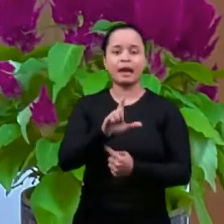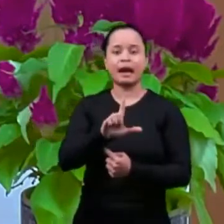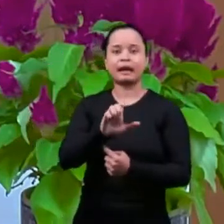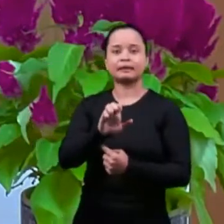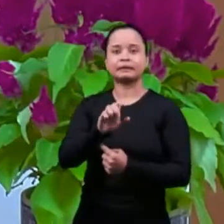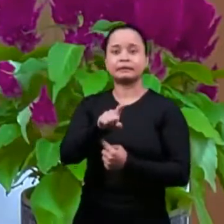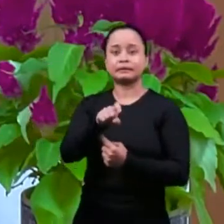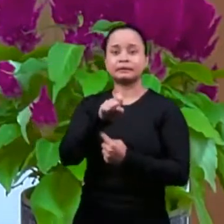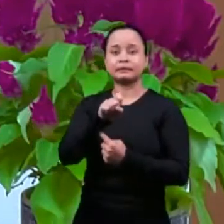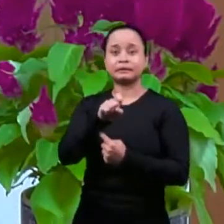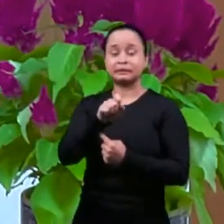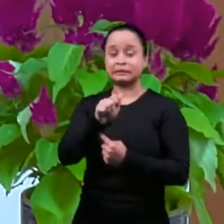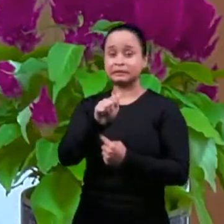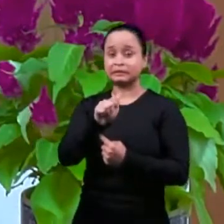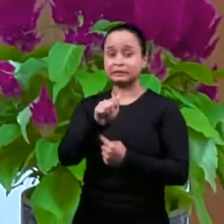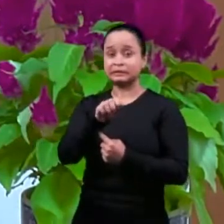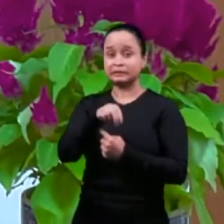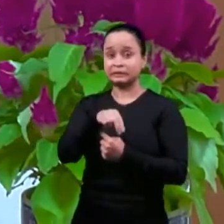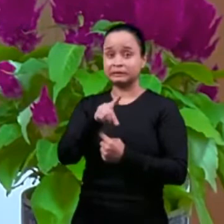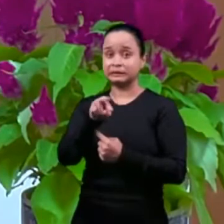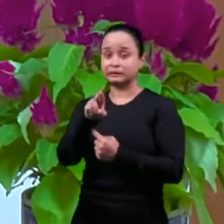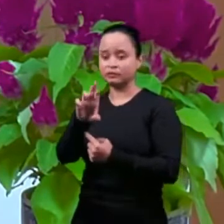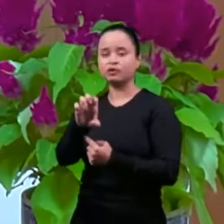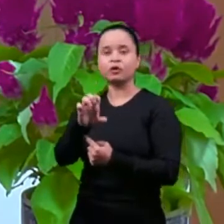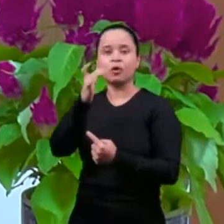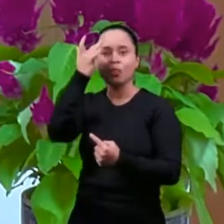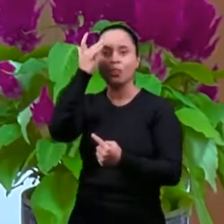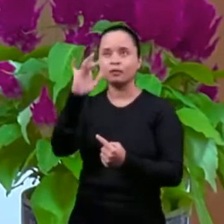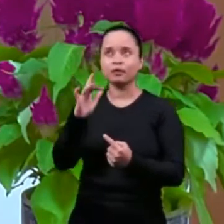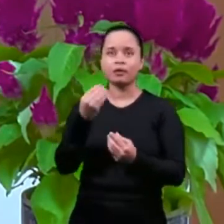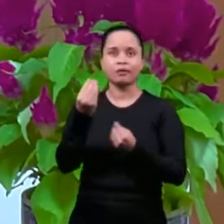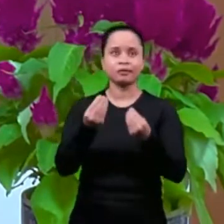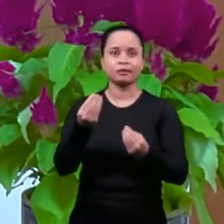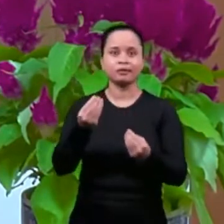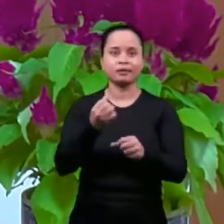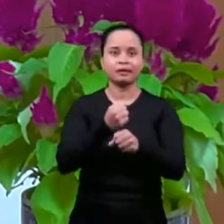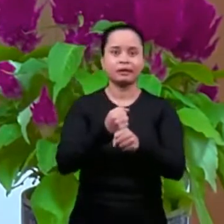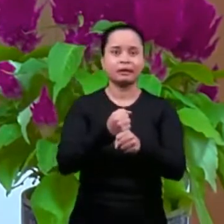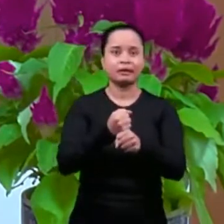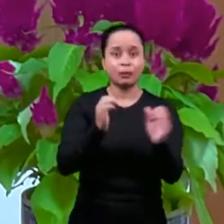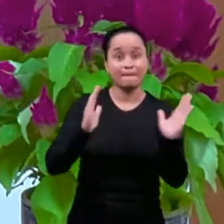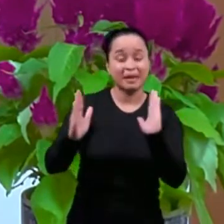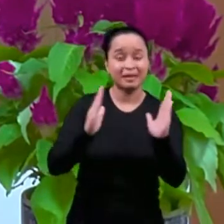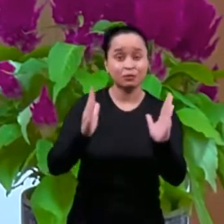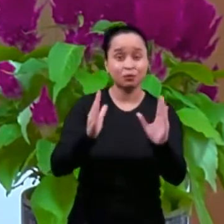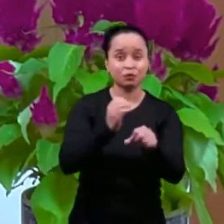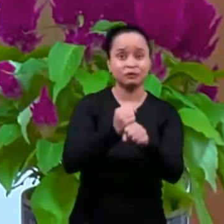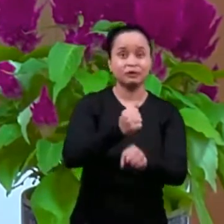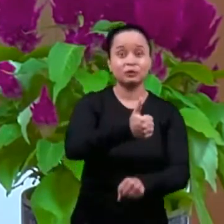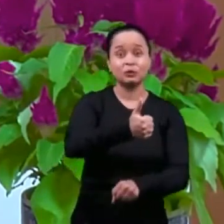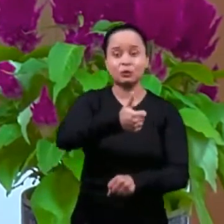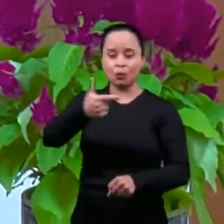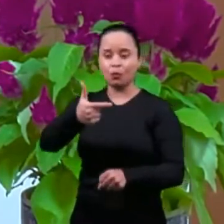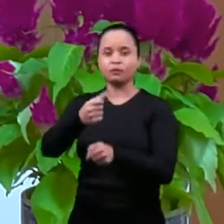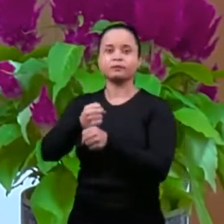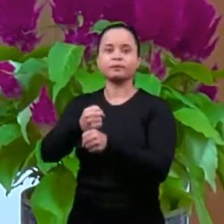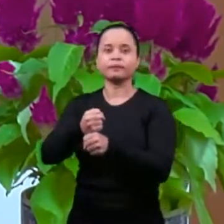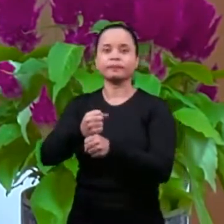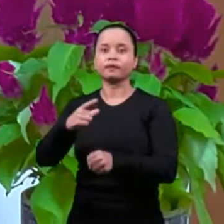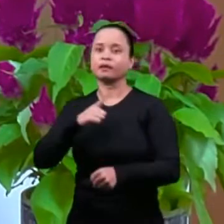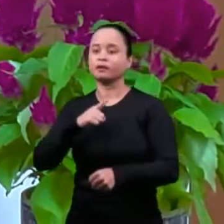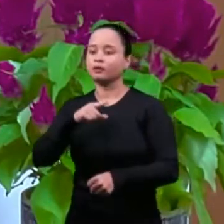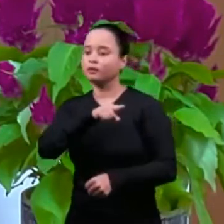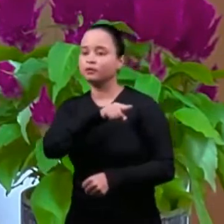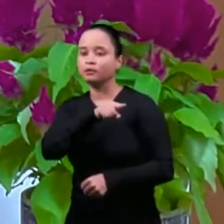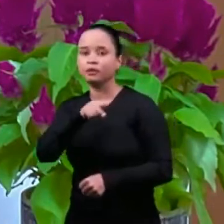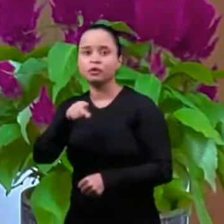como é que Alexandre conseguiu, em 12 anos, implantar e trazer o grego para todas as regiões por onde ele